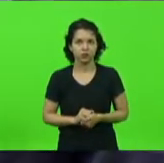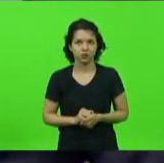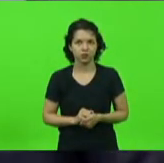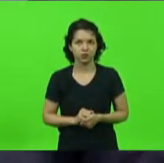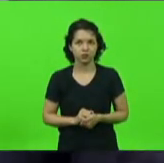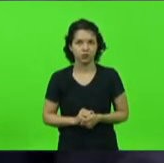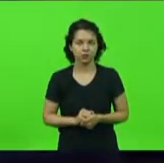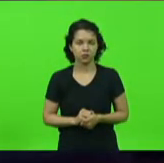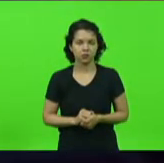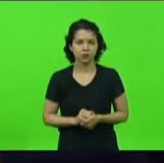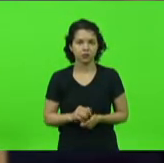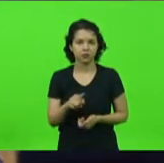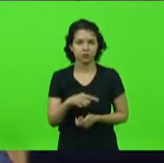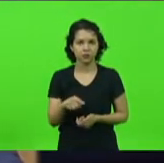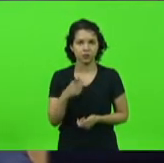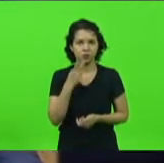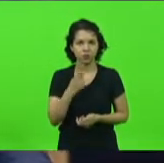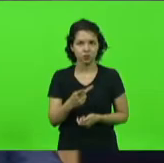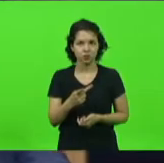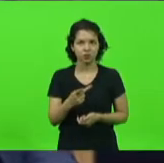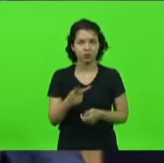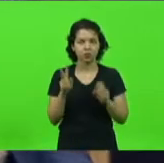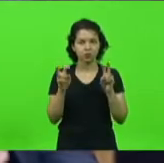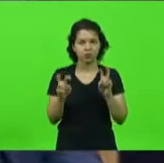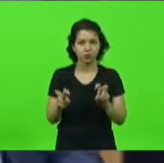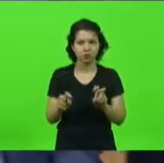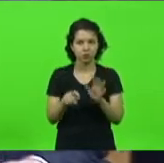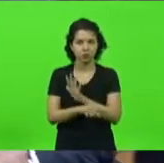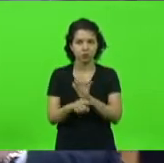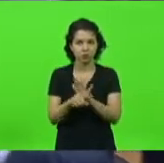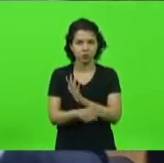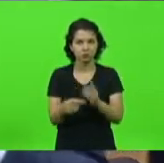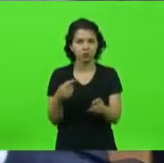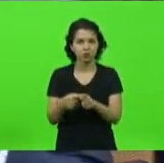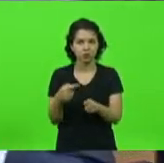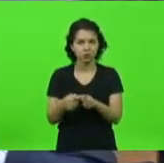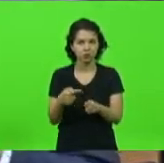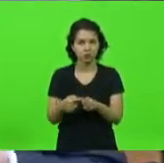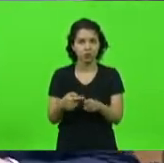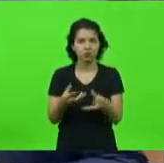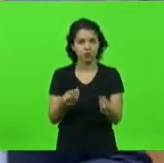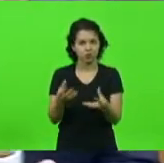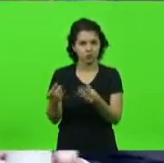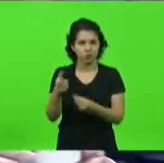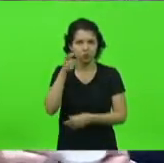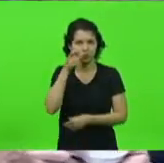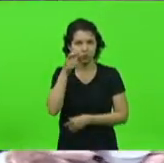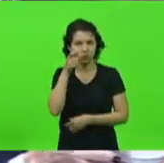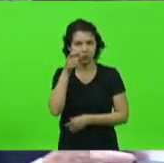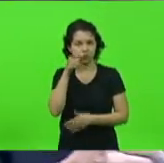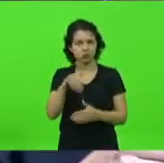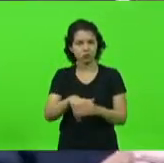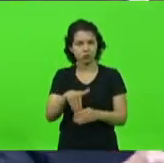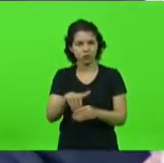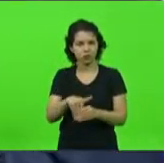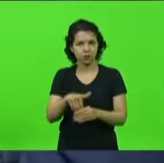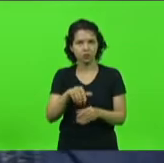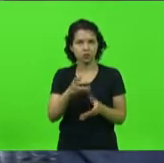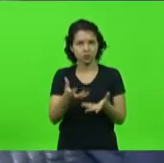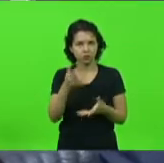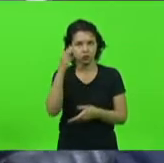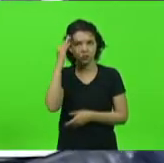acredito que meus colegas fazem essas questões, porque, claro, que muitos estão acompanhando essa votação e querem